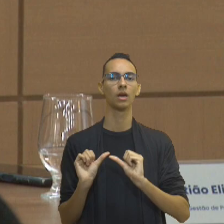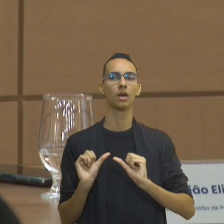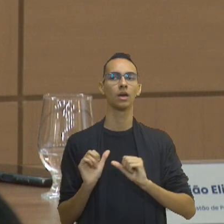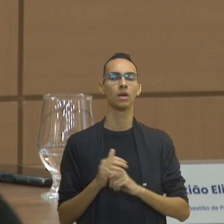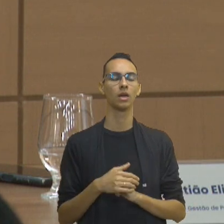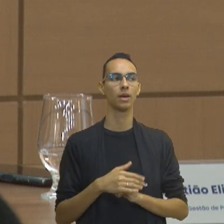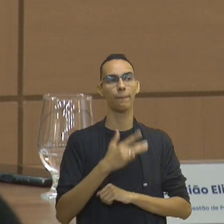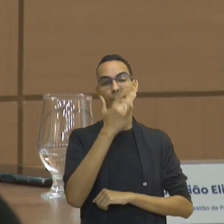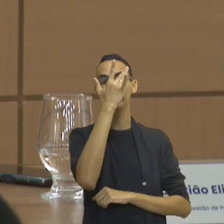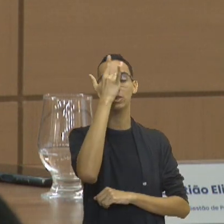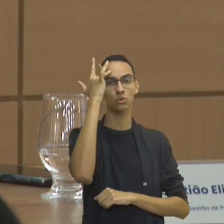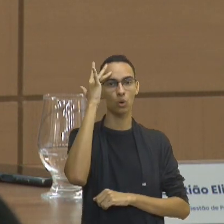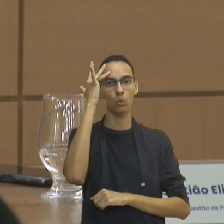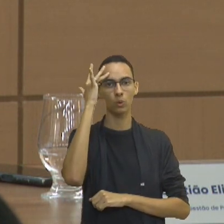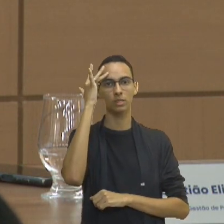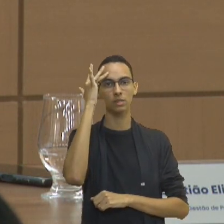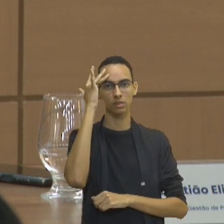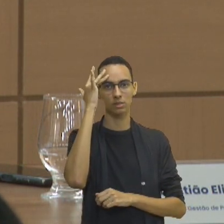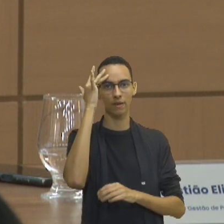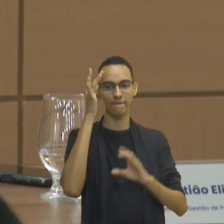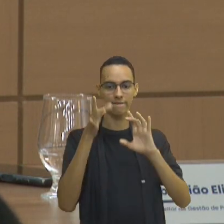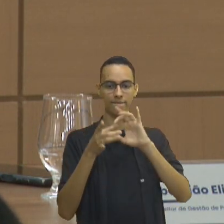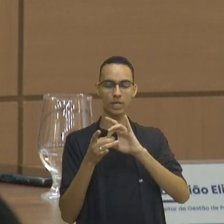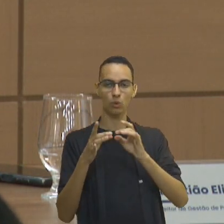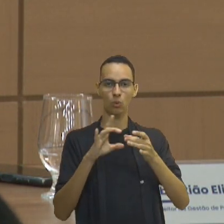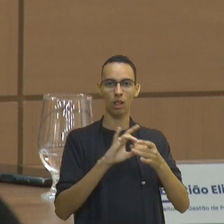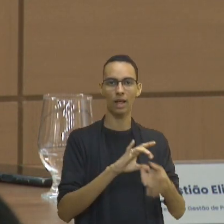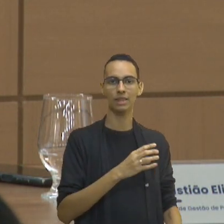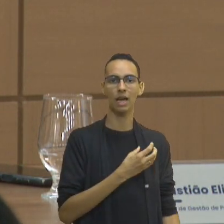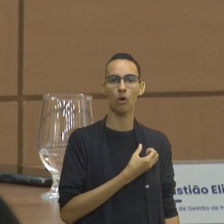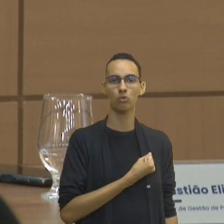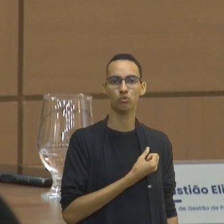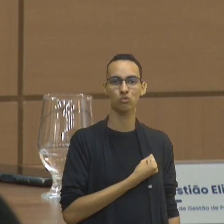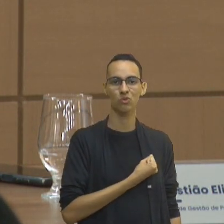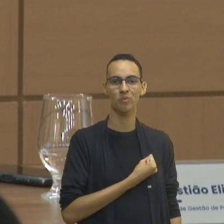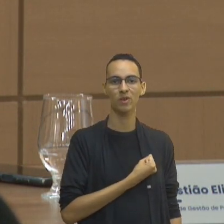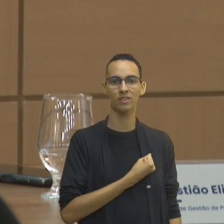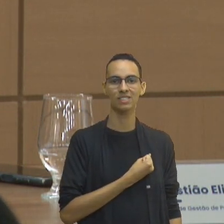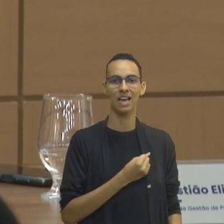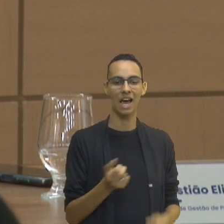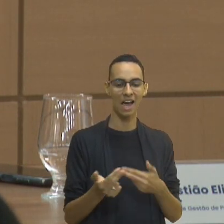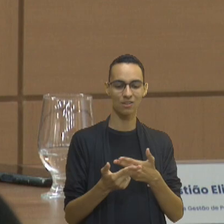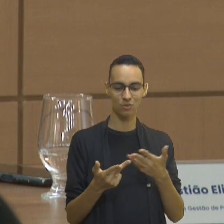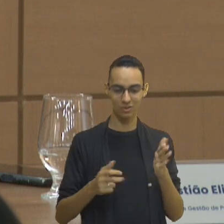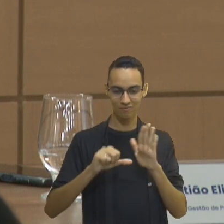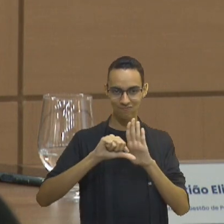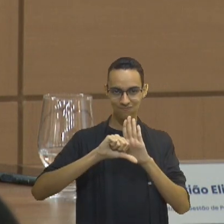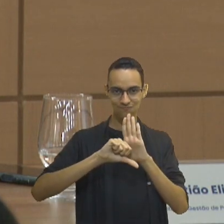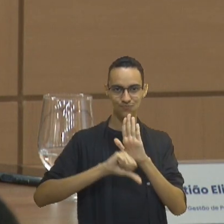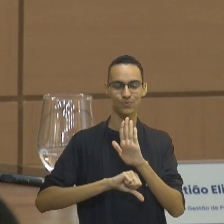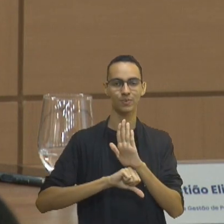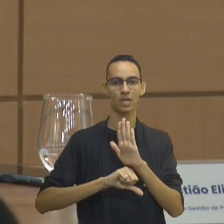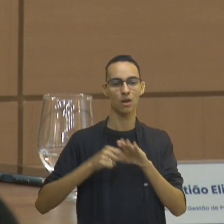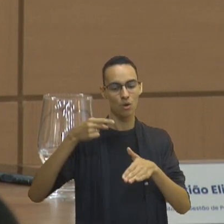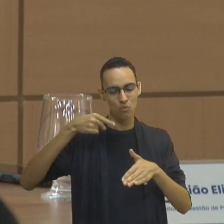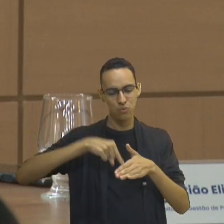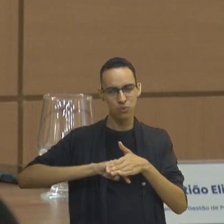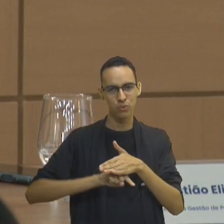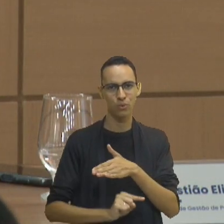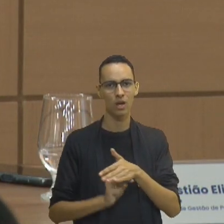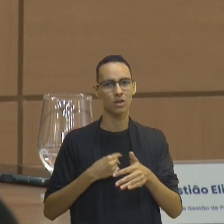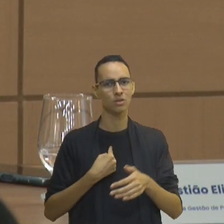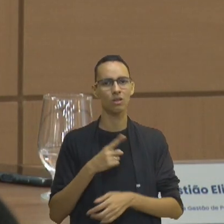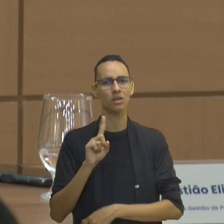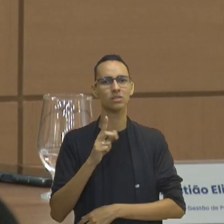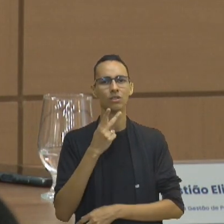pessoas vinculadas aos números, a coisa se complica muito. Então, nós não estamos falando exatamente de número de postos de